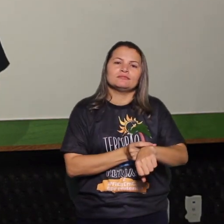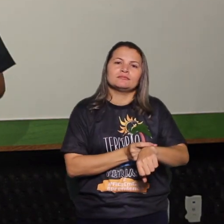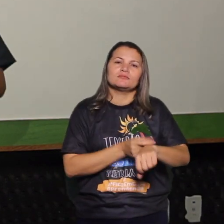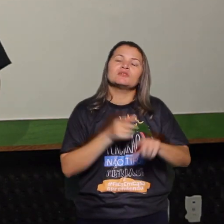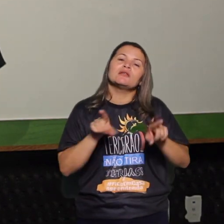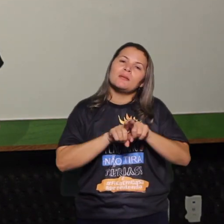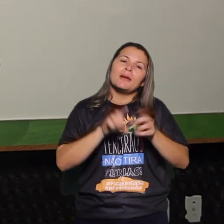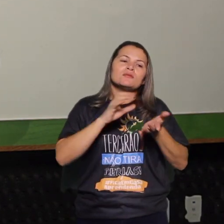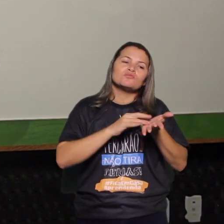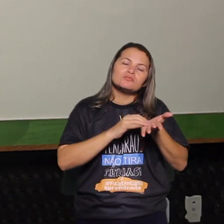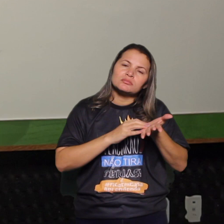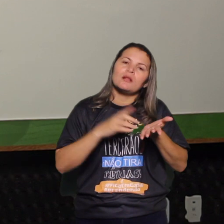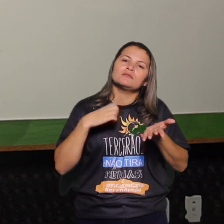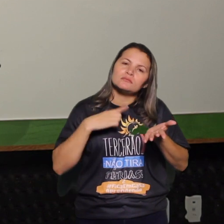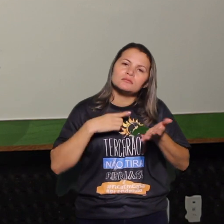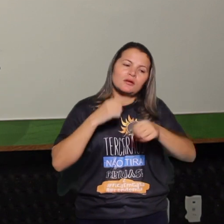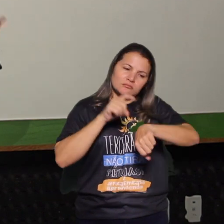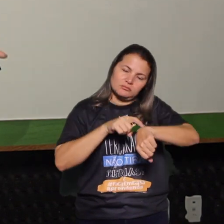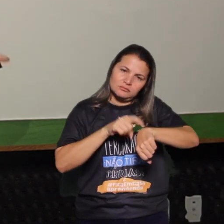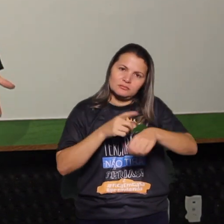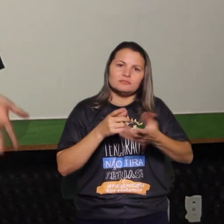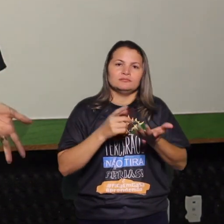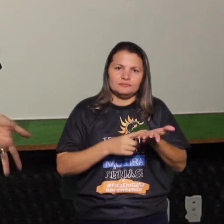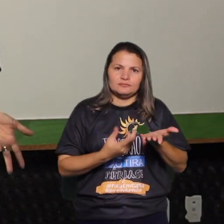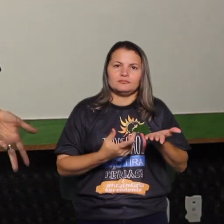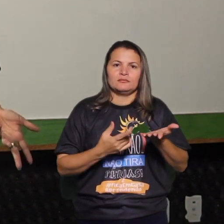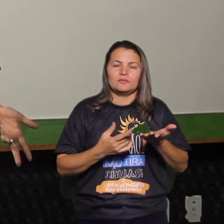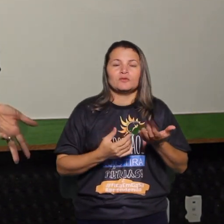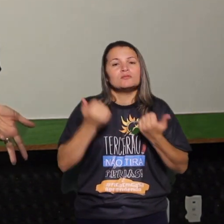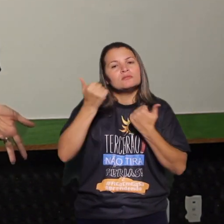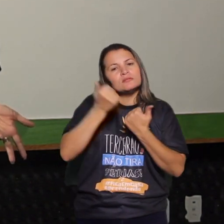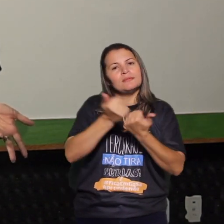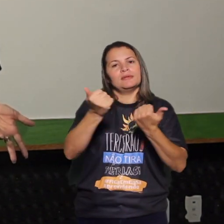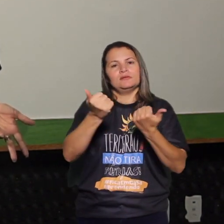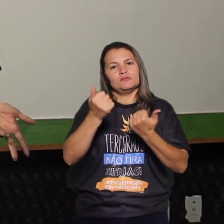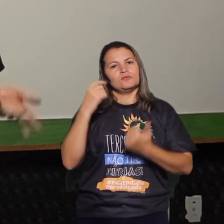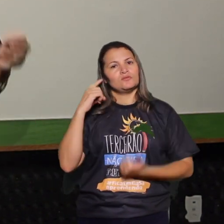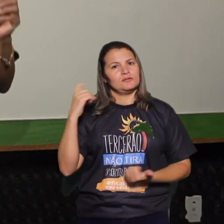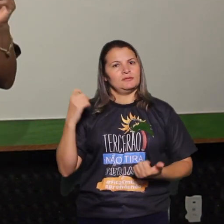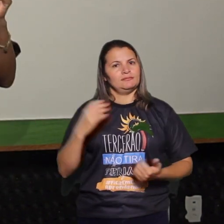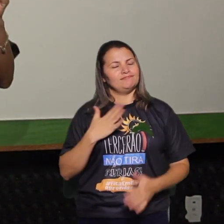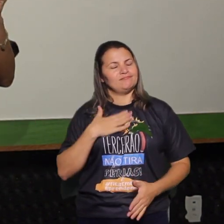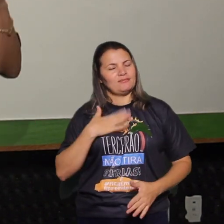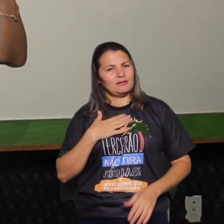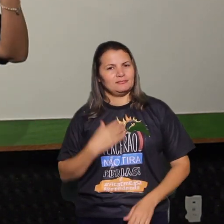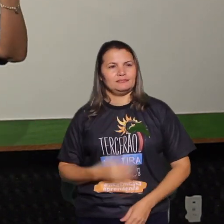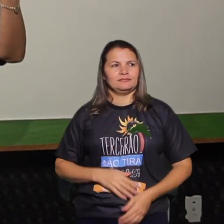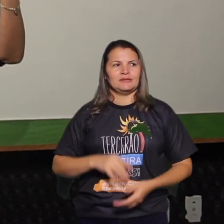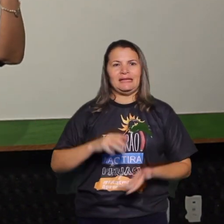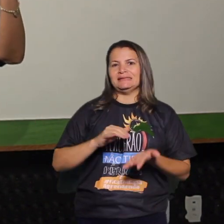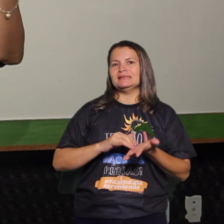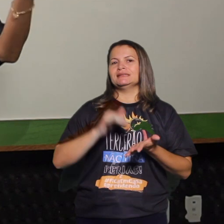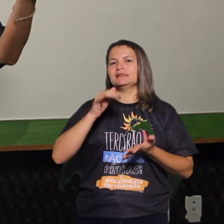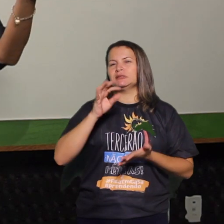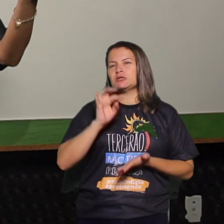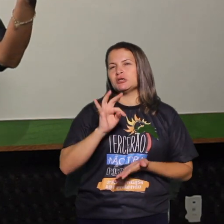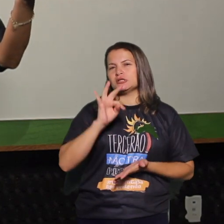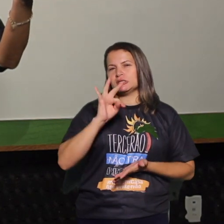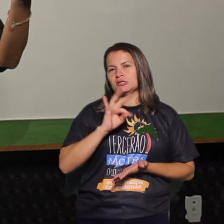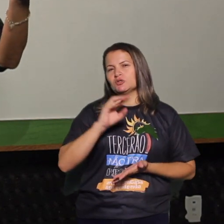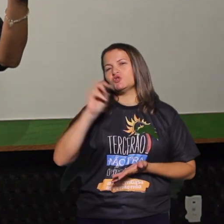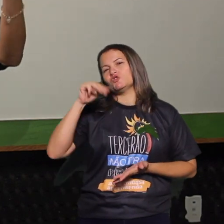smartphone a gente usa para muita coisa e a gente substitui sons. O meu faz assim, ó. Tim.